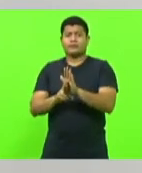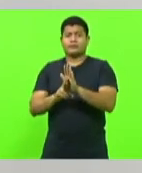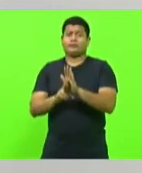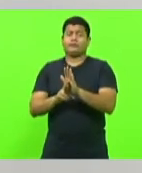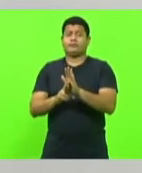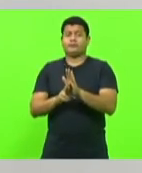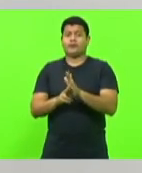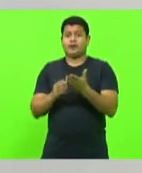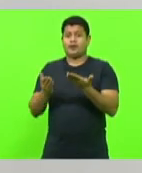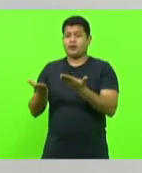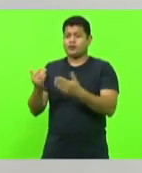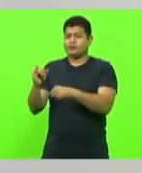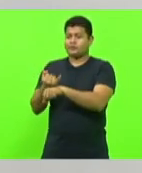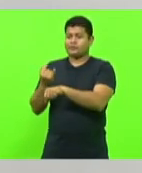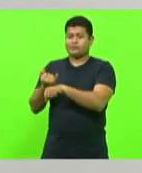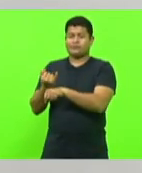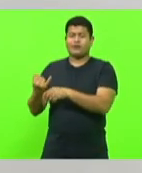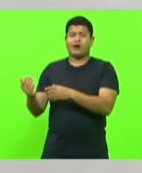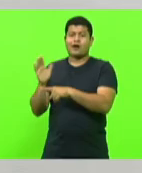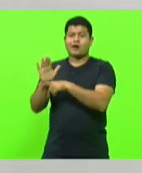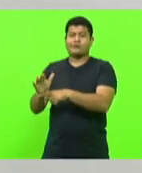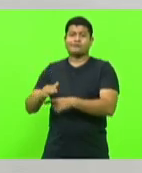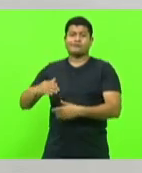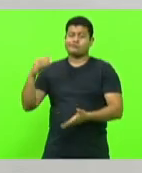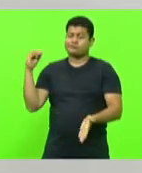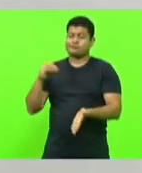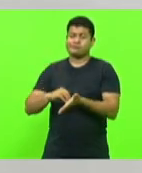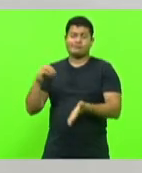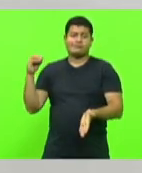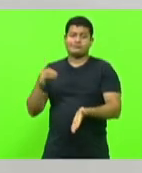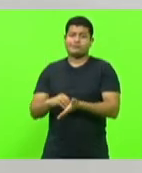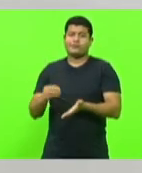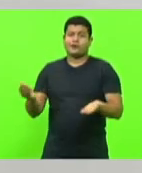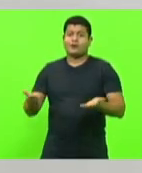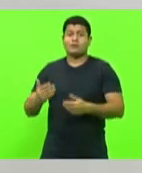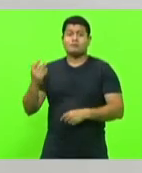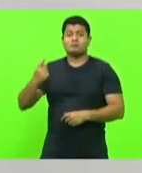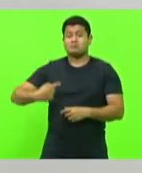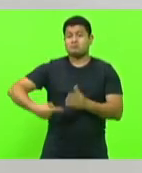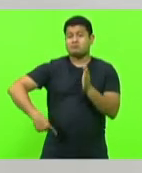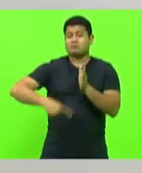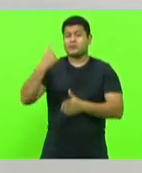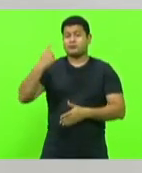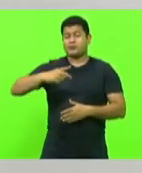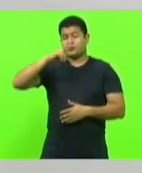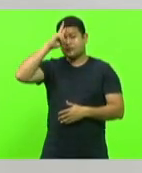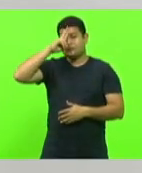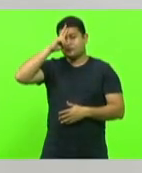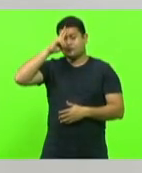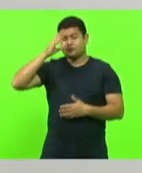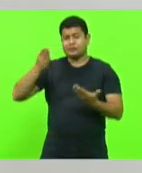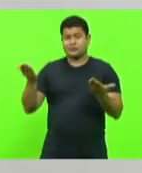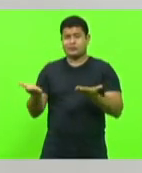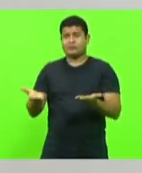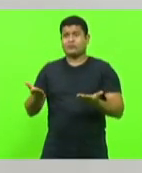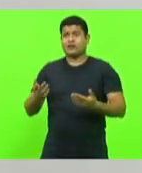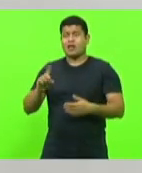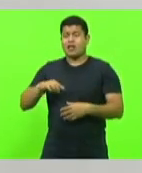Joinville não vai dar essa oportunidade pela primeira vez na história a todas as nossas crianças, adolescentes, os nossos para-atletas. É uma